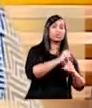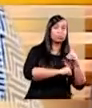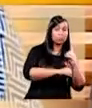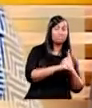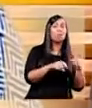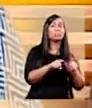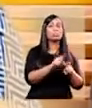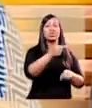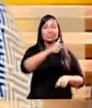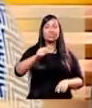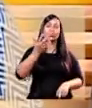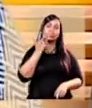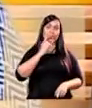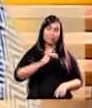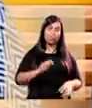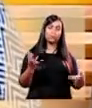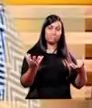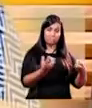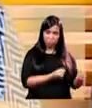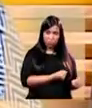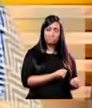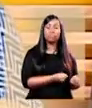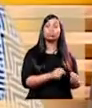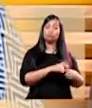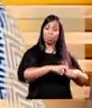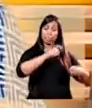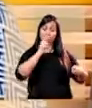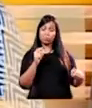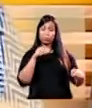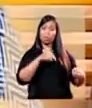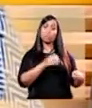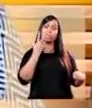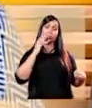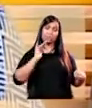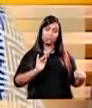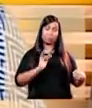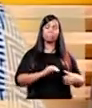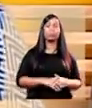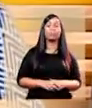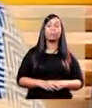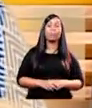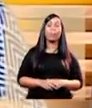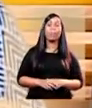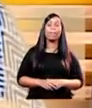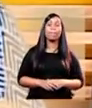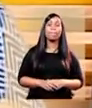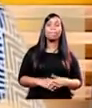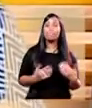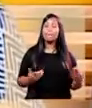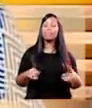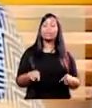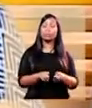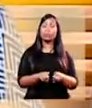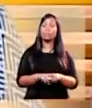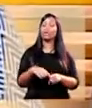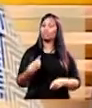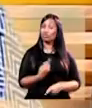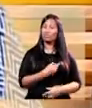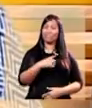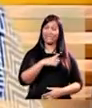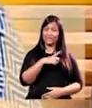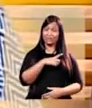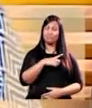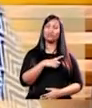a mãe social como as demais crianças acolhidas do desligamento daquela determinada criança. Entendi. E nós temos,